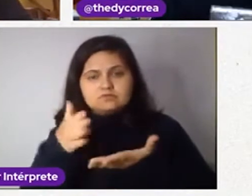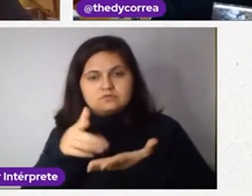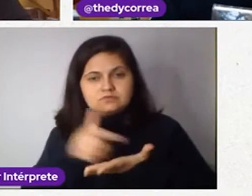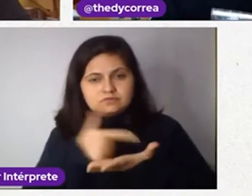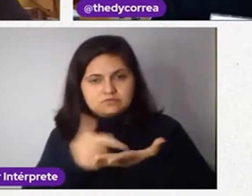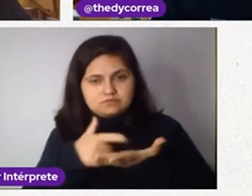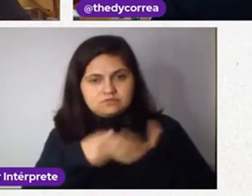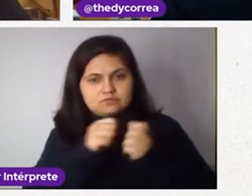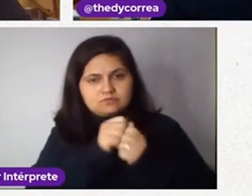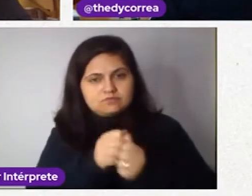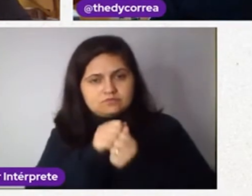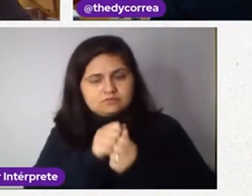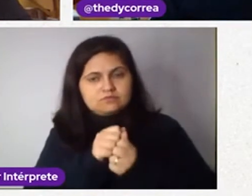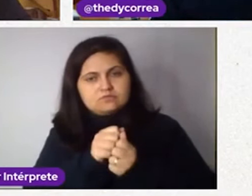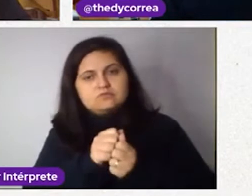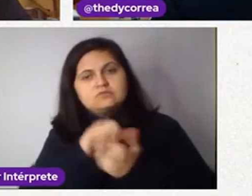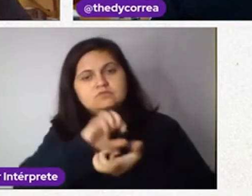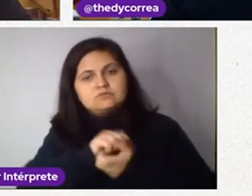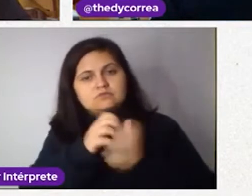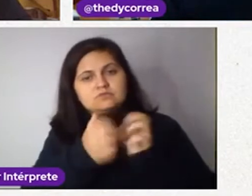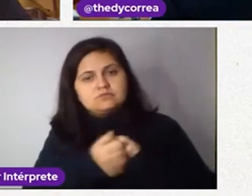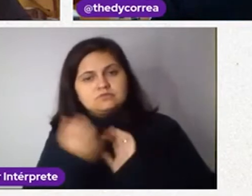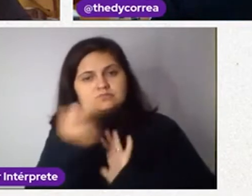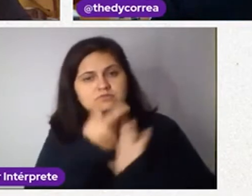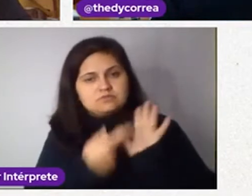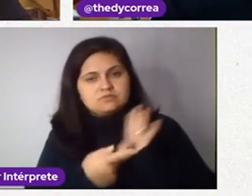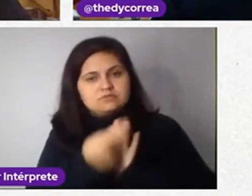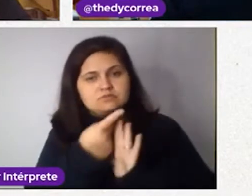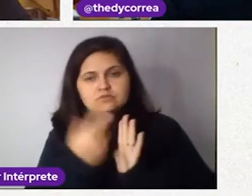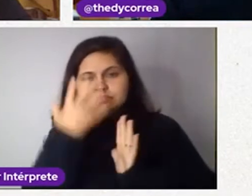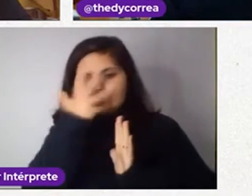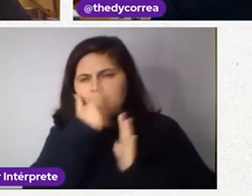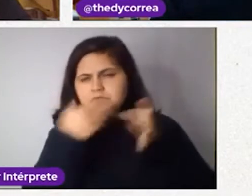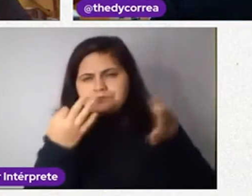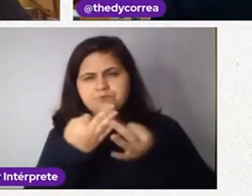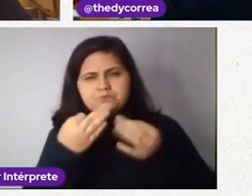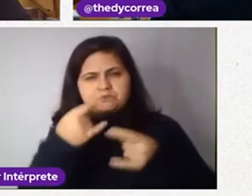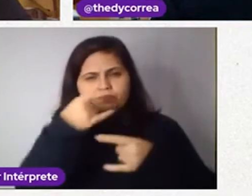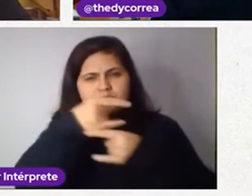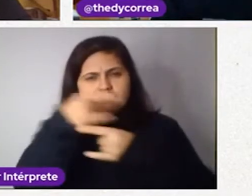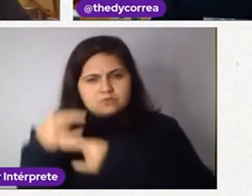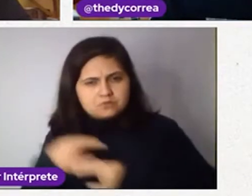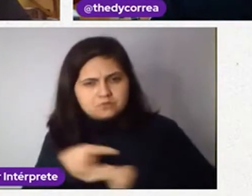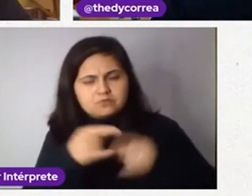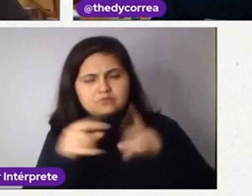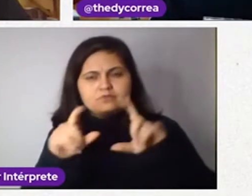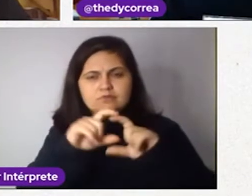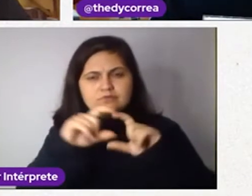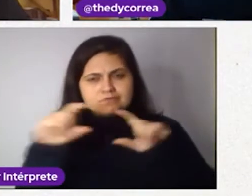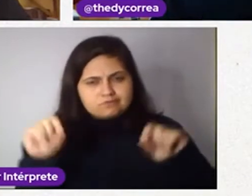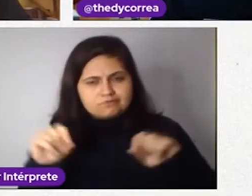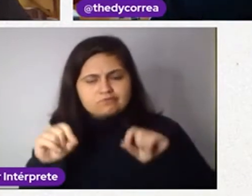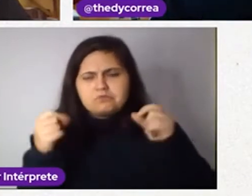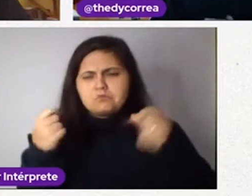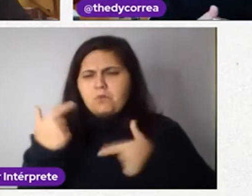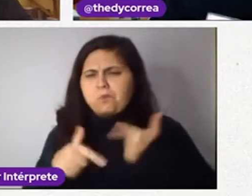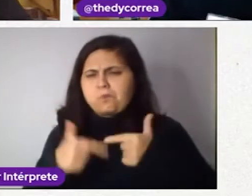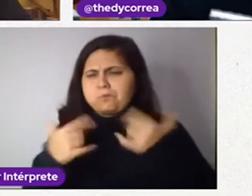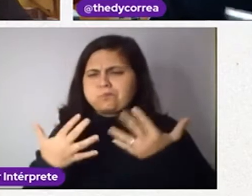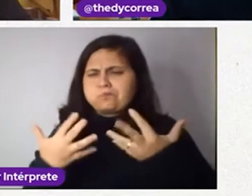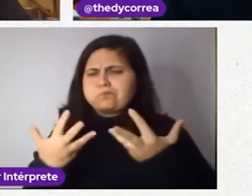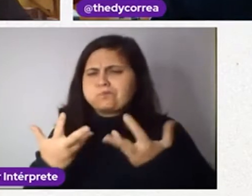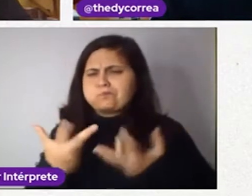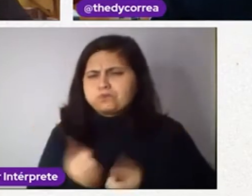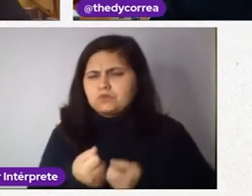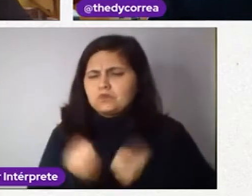Renato Guedes, que é um artista plástico e desenhista, ilustrador, quadrinista, um cara de um talento incrível.